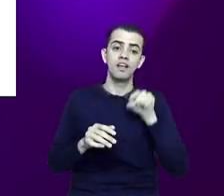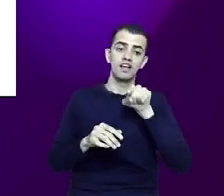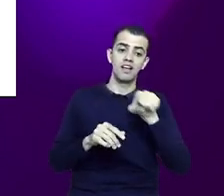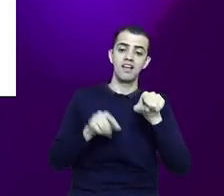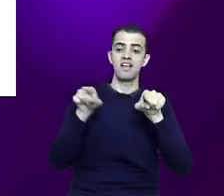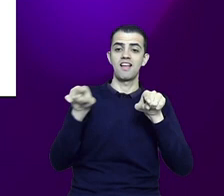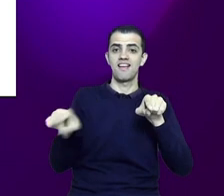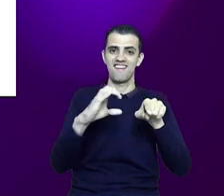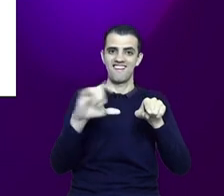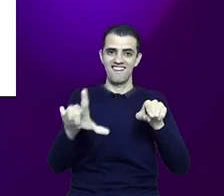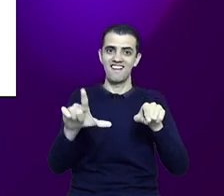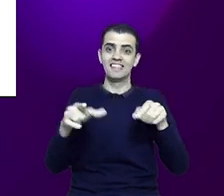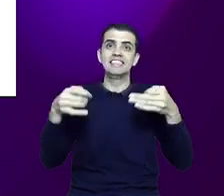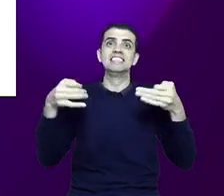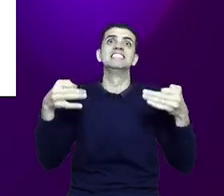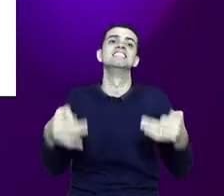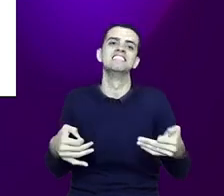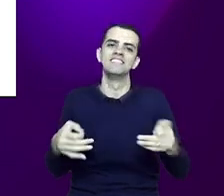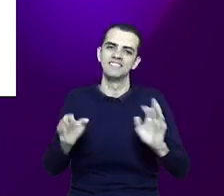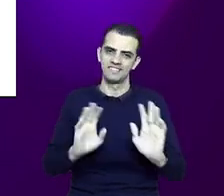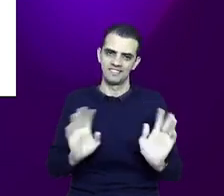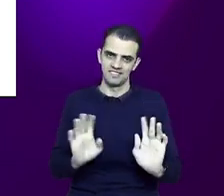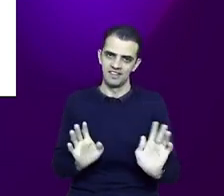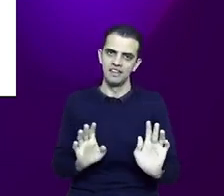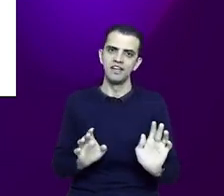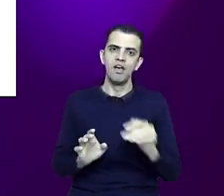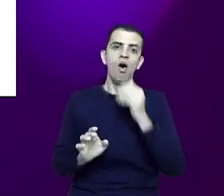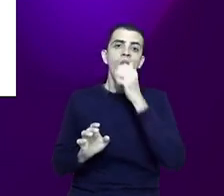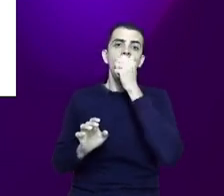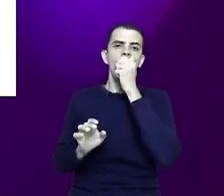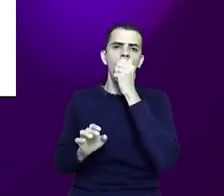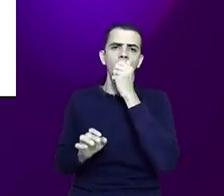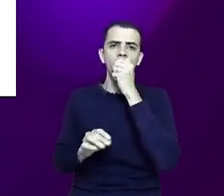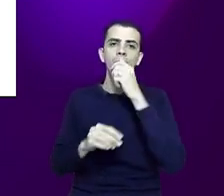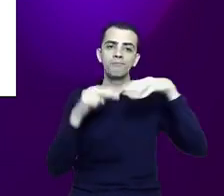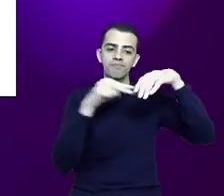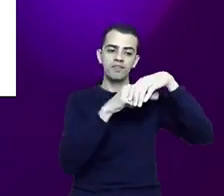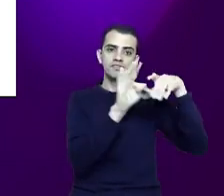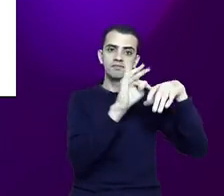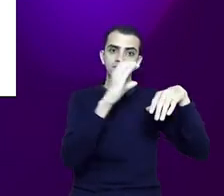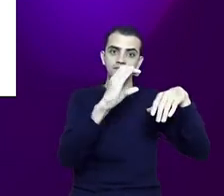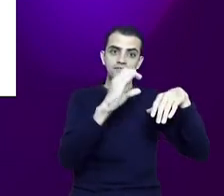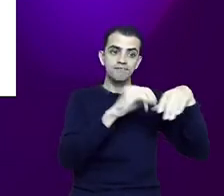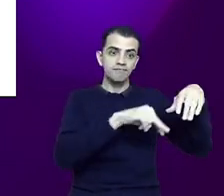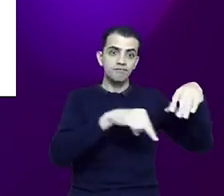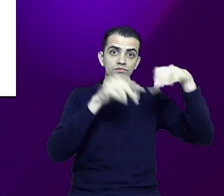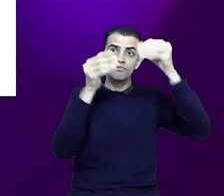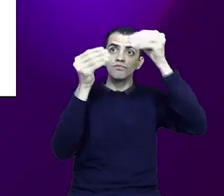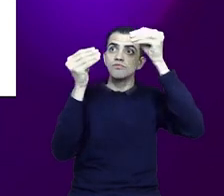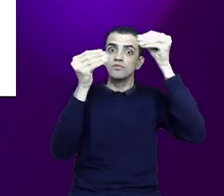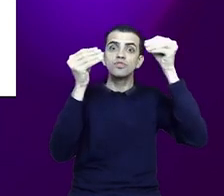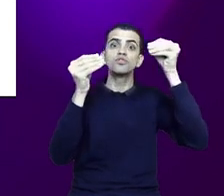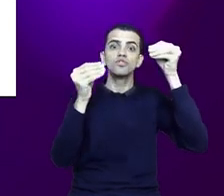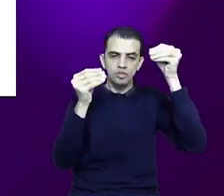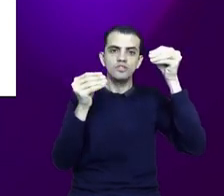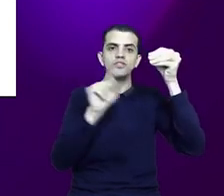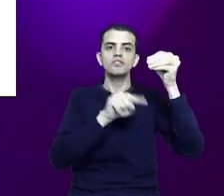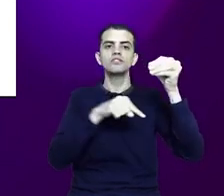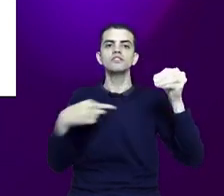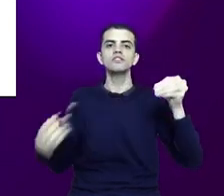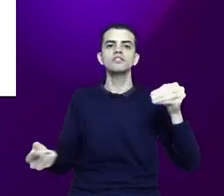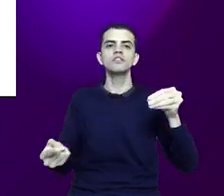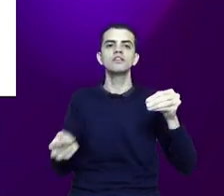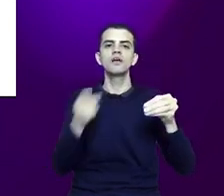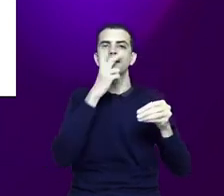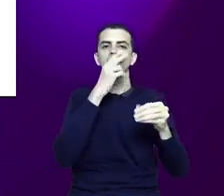corretas. Mas uma vez vista a imagem na tomografia e a imagem na radiografia, o que você considerar 3